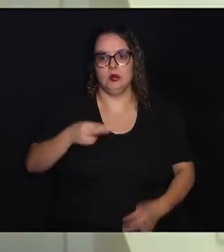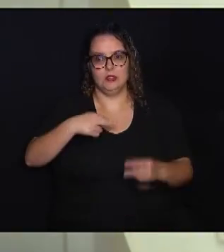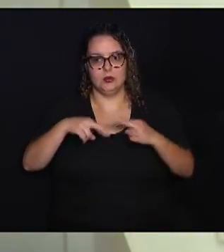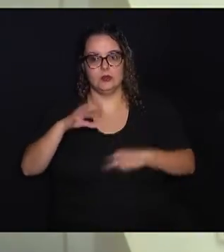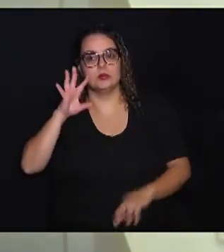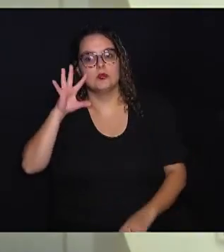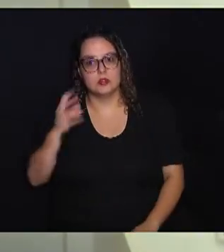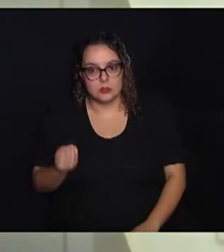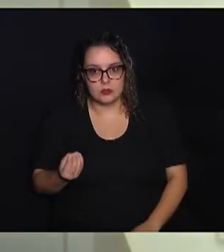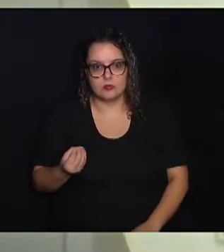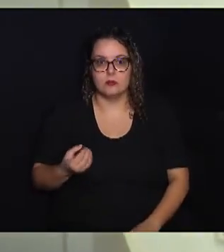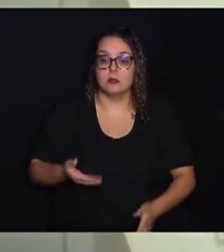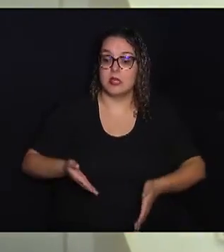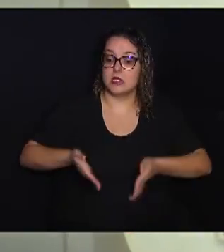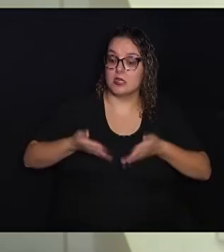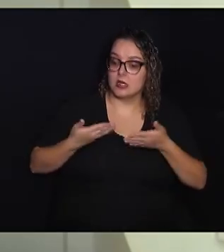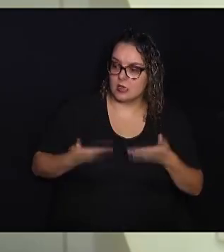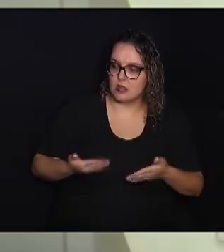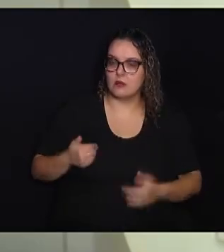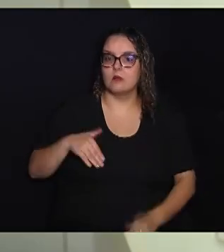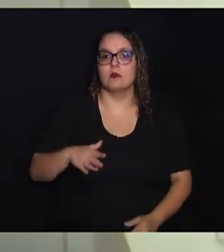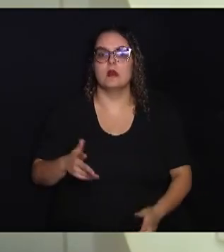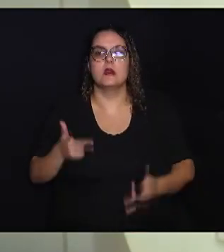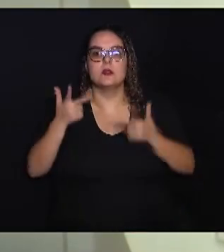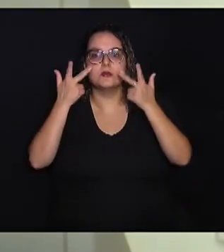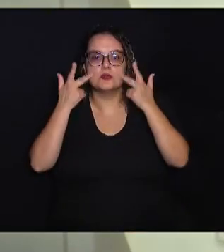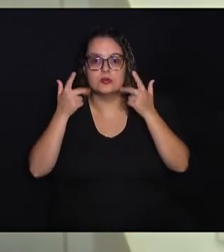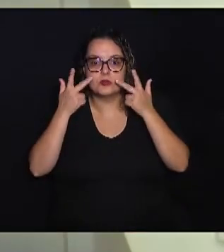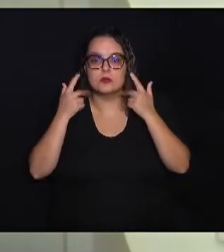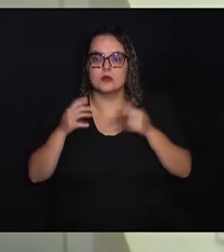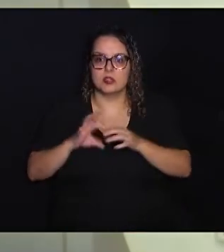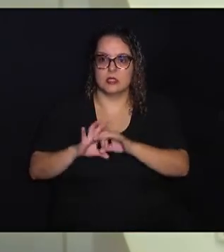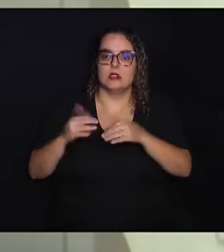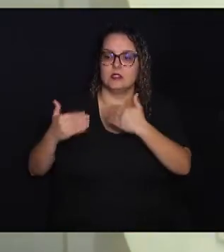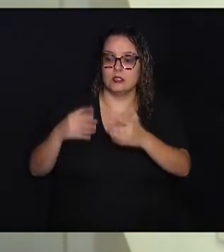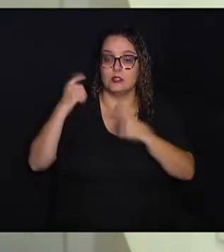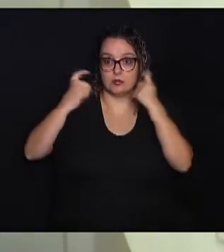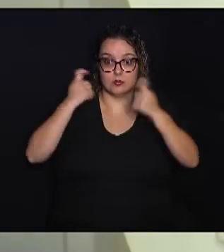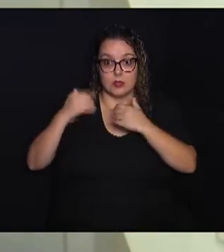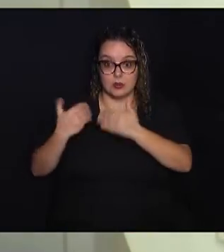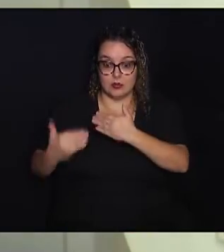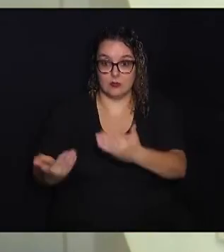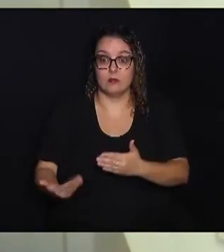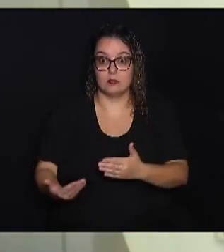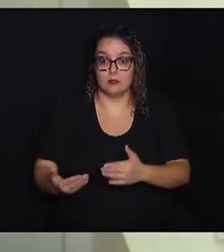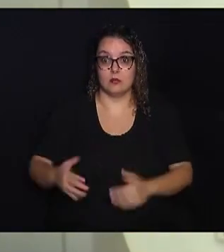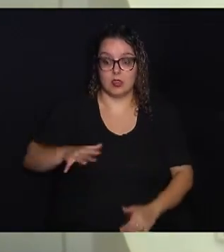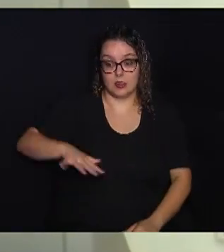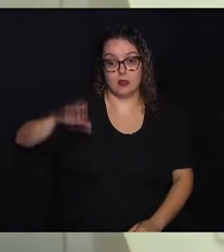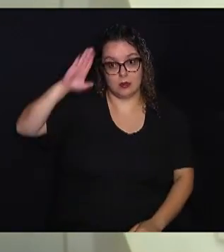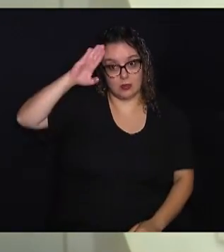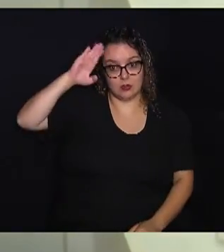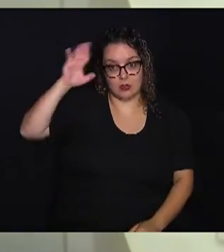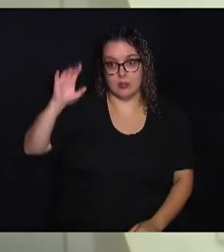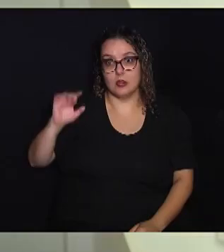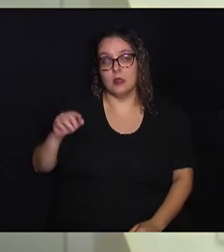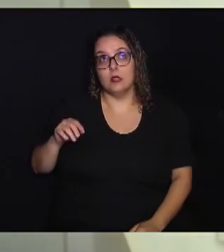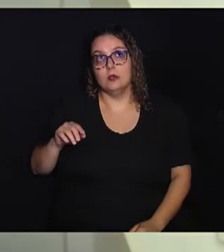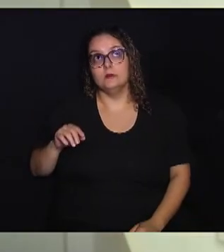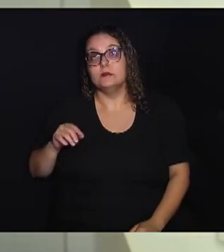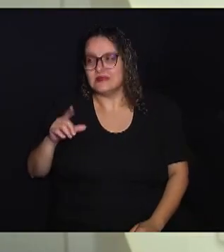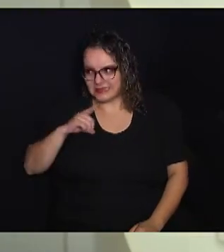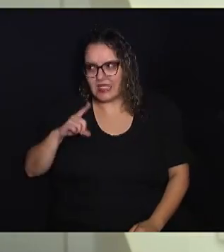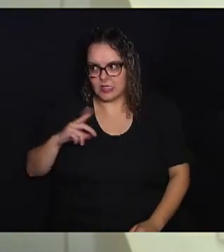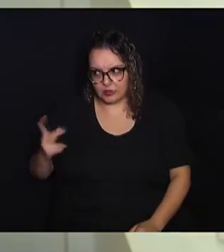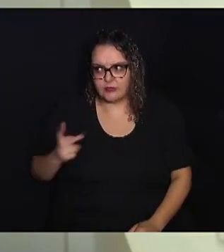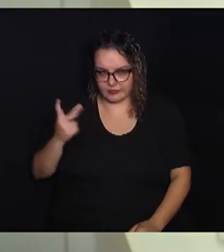conhecimento. Fica muito mais leve, muito mais tranquilo, deixa para se preocupar com a forma mais acadêmica, não que não tenha, né? Eu acho